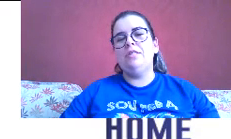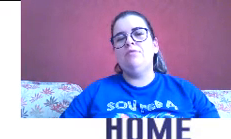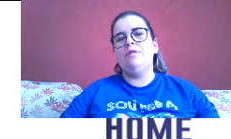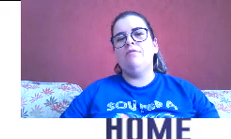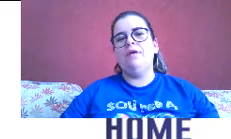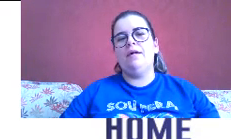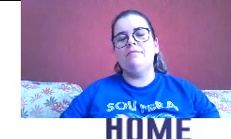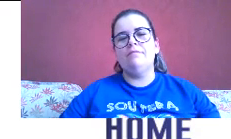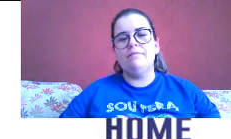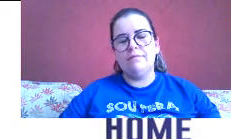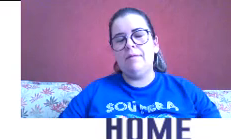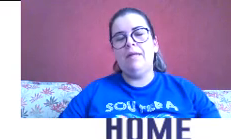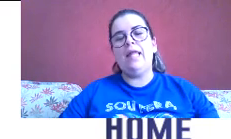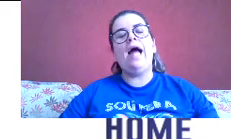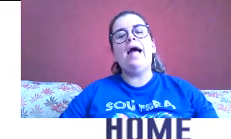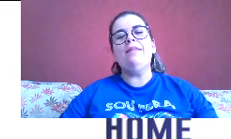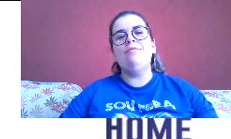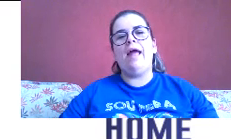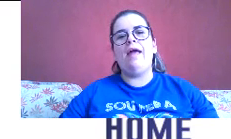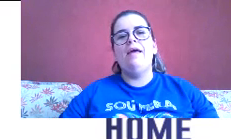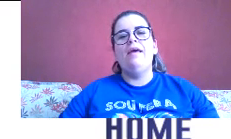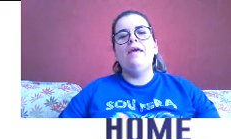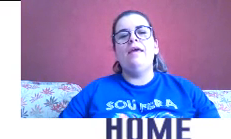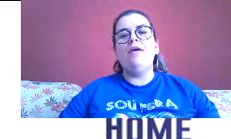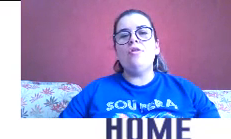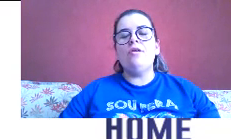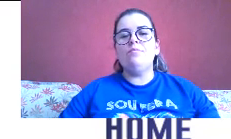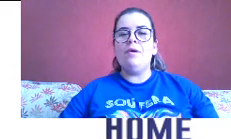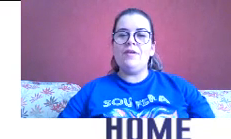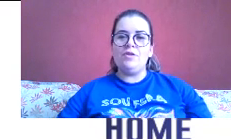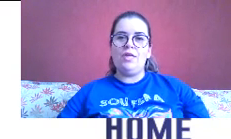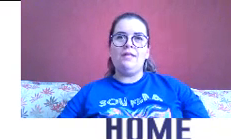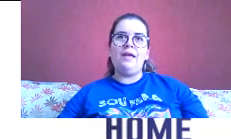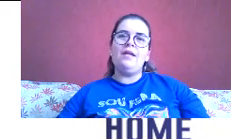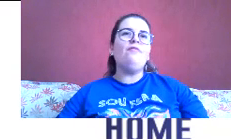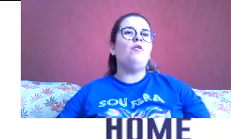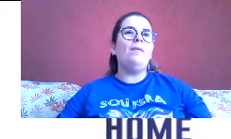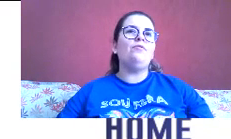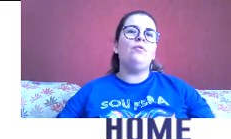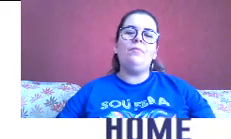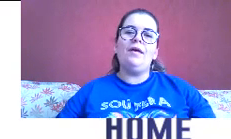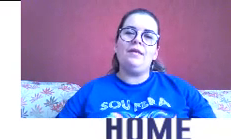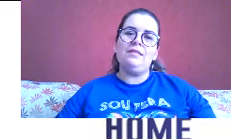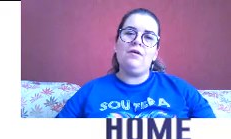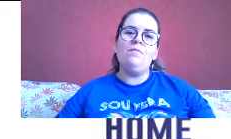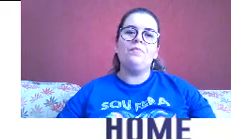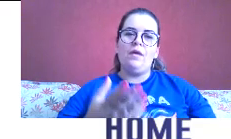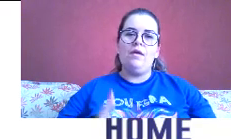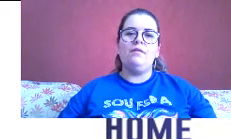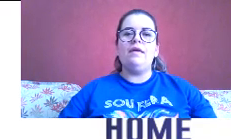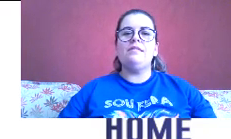abatido quando ele fica debilitado né e eu uma vez eu já até escrevi com uma turma uma